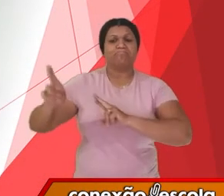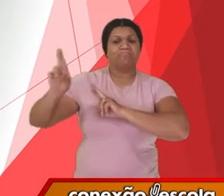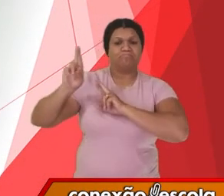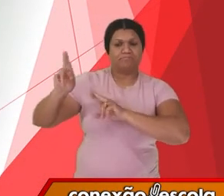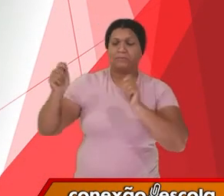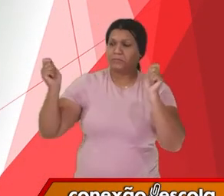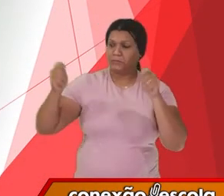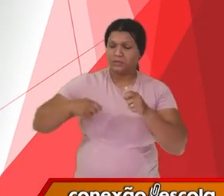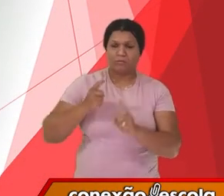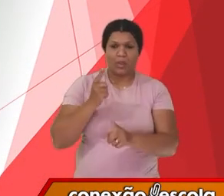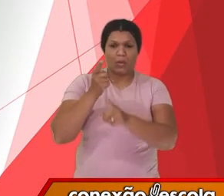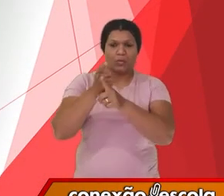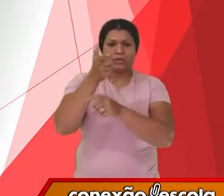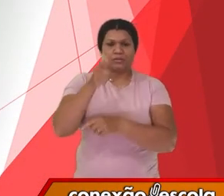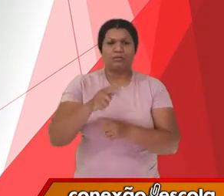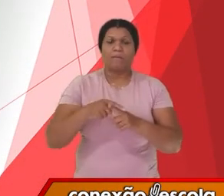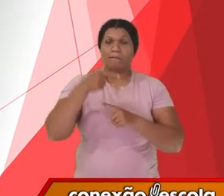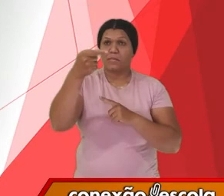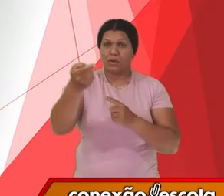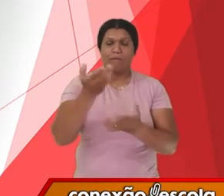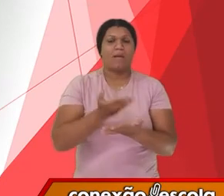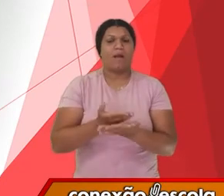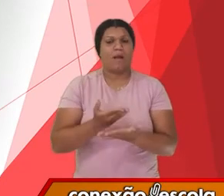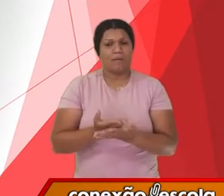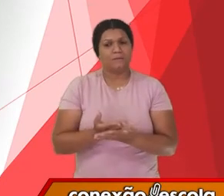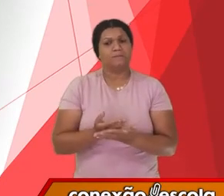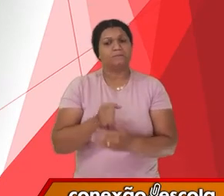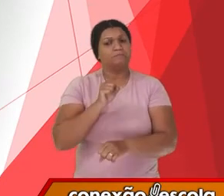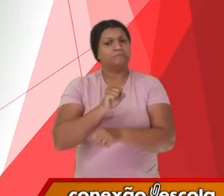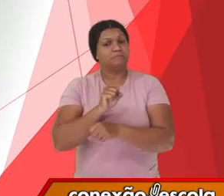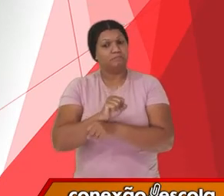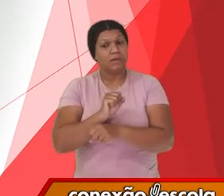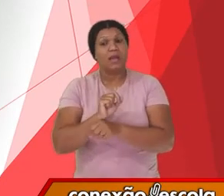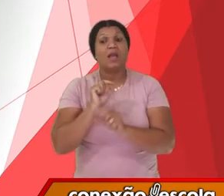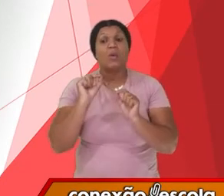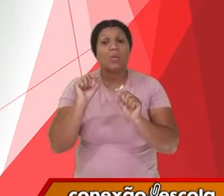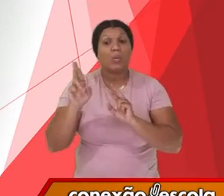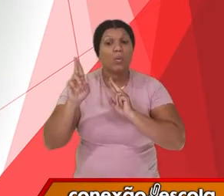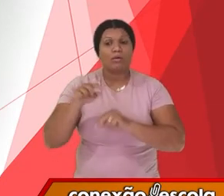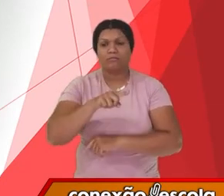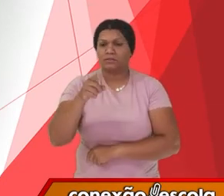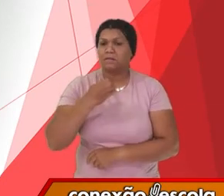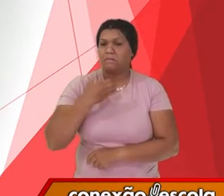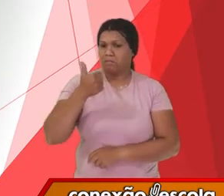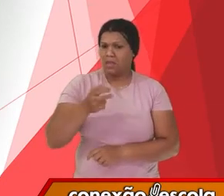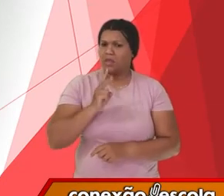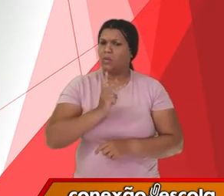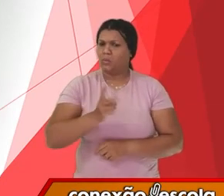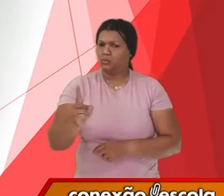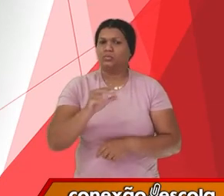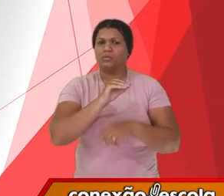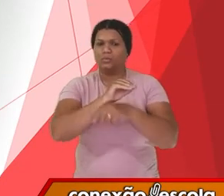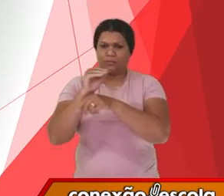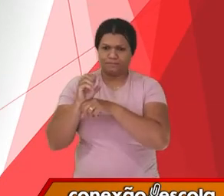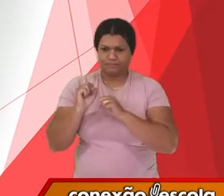encontrar na próxima aula. Espero que você fique bem e continue se cuidando, ok?